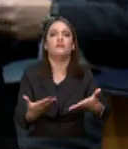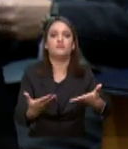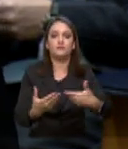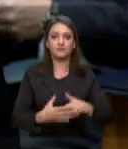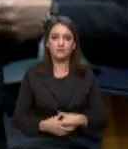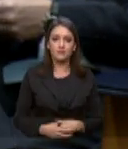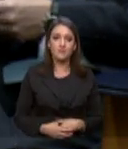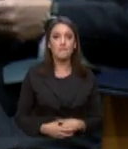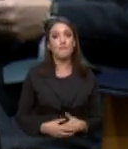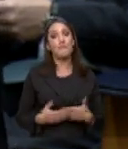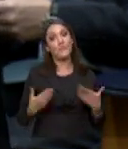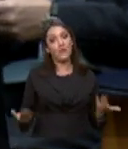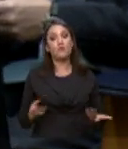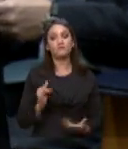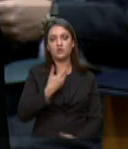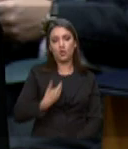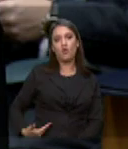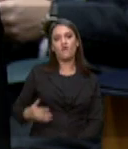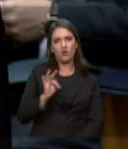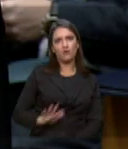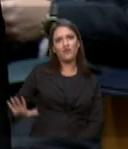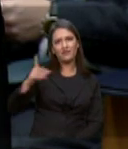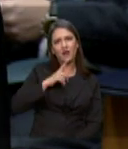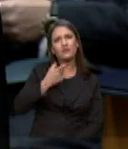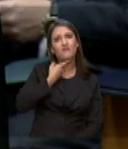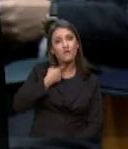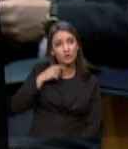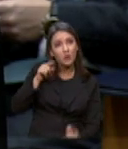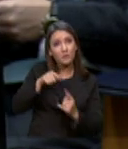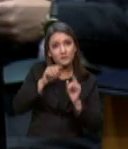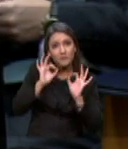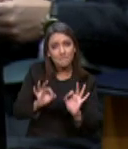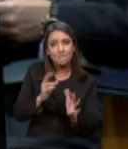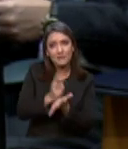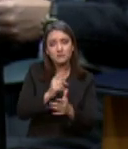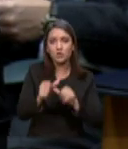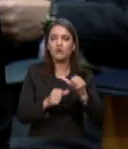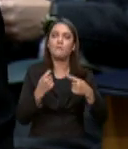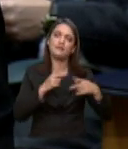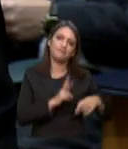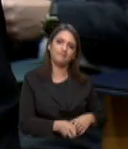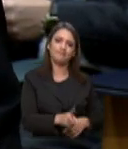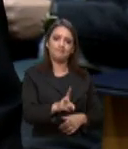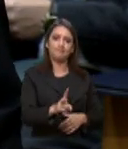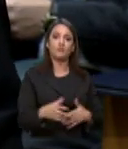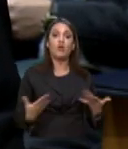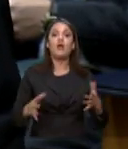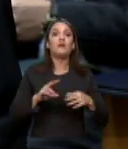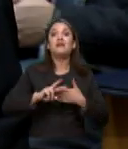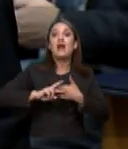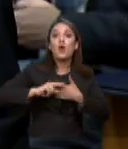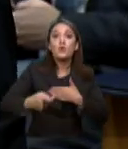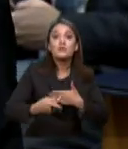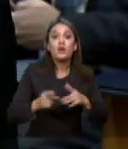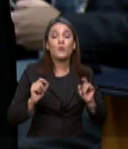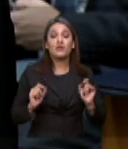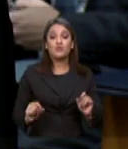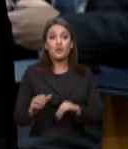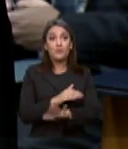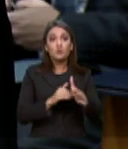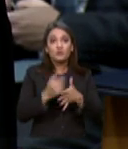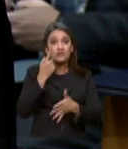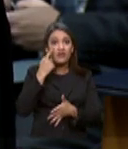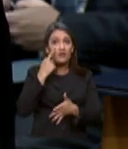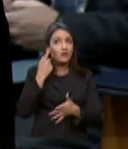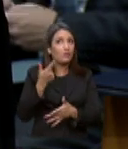PPCDAM, caso o governo federal de fato queira alterar. Excelências, as consequências para essa devastação que estamos expondo aqui